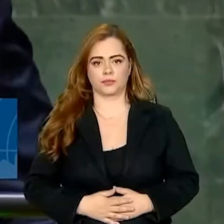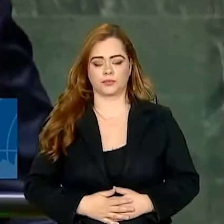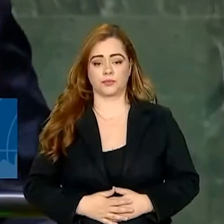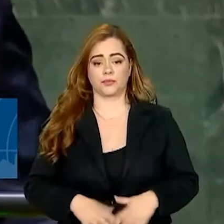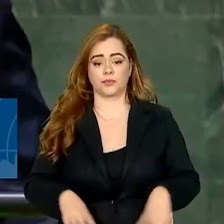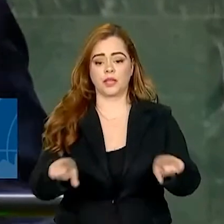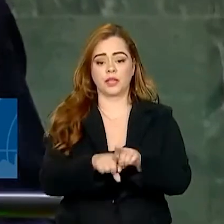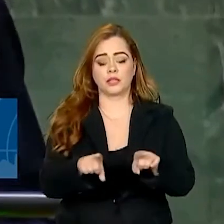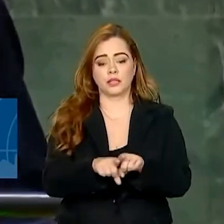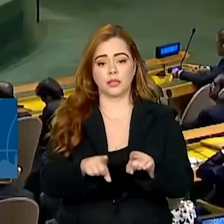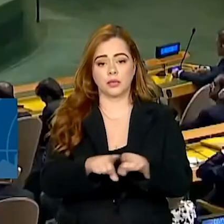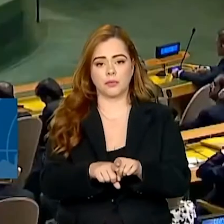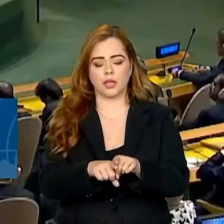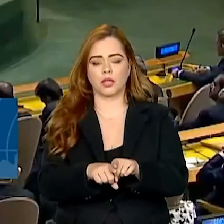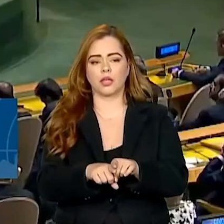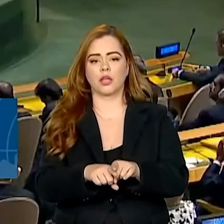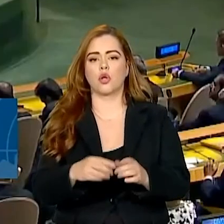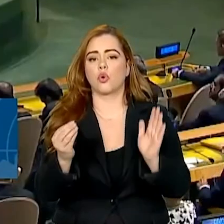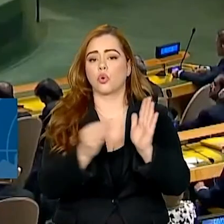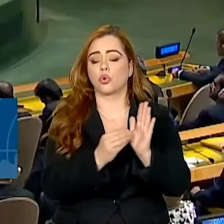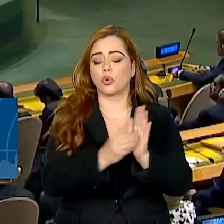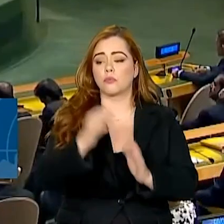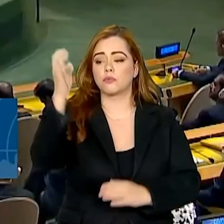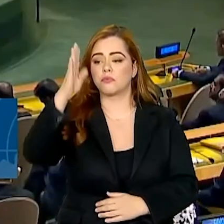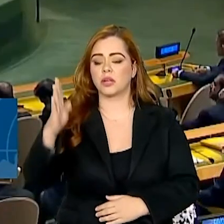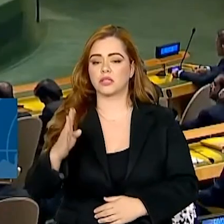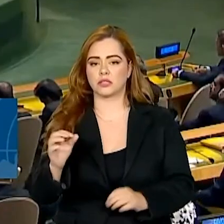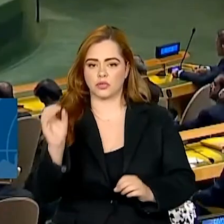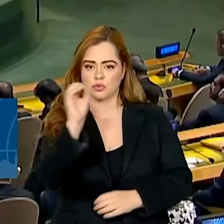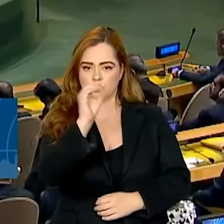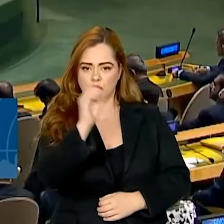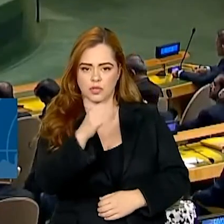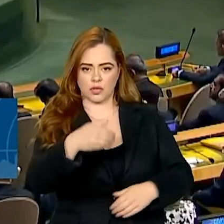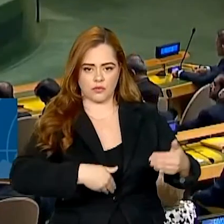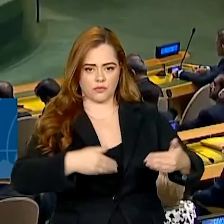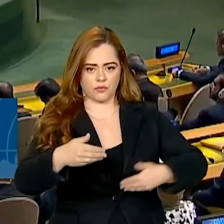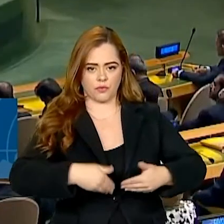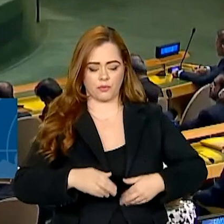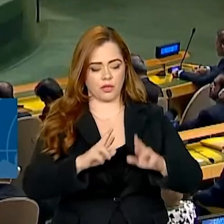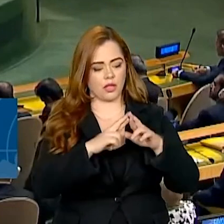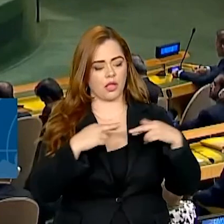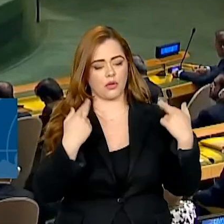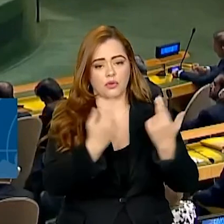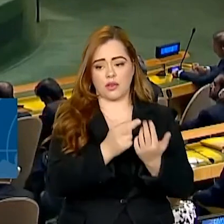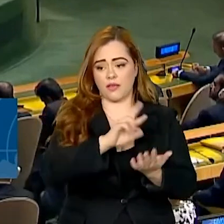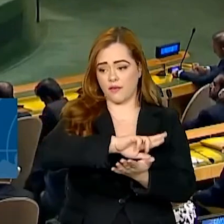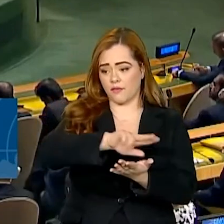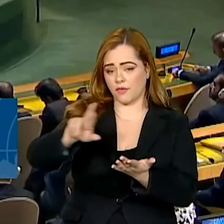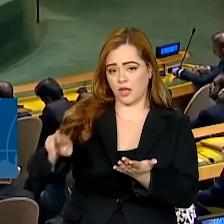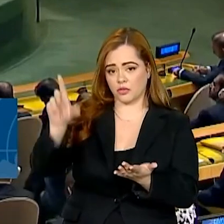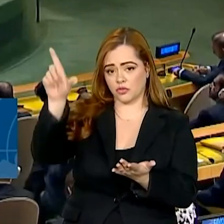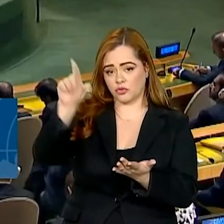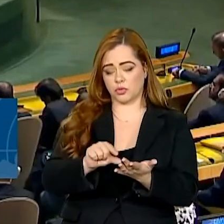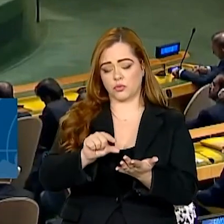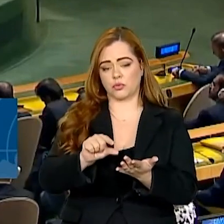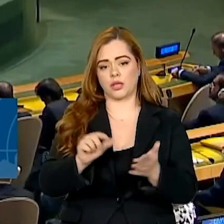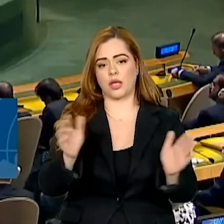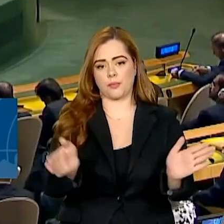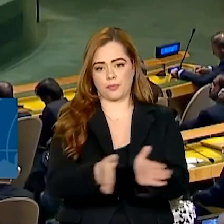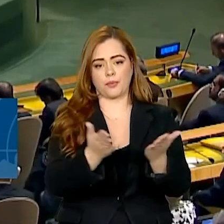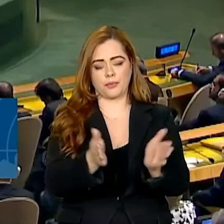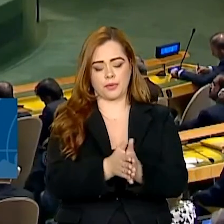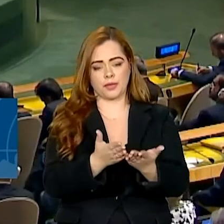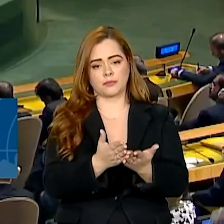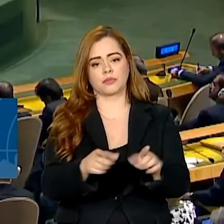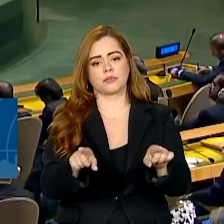Lançamos o Plano Brasil Sem Fome, que vai reunir uma série de iniciativas para reduzir a pobreza e